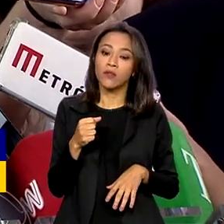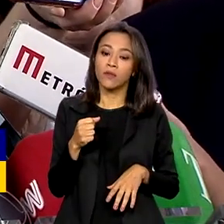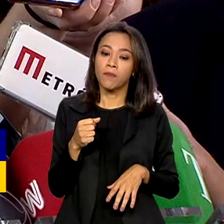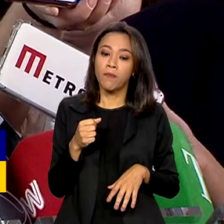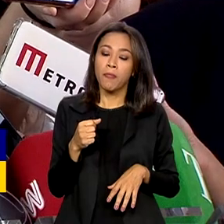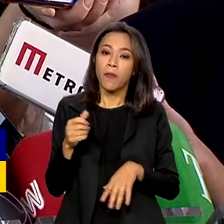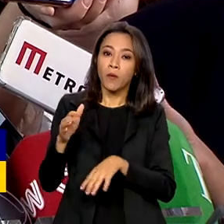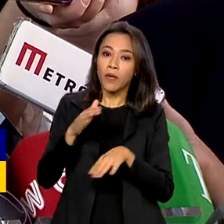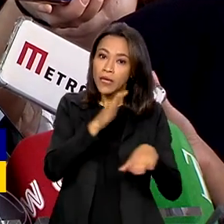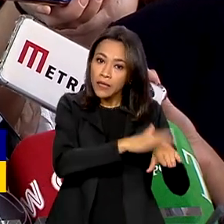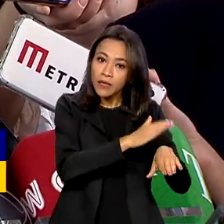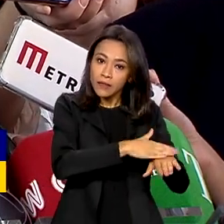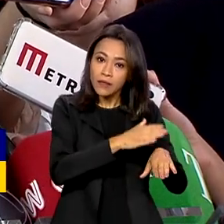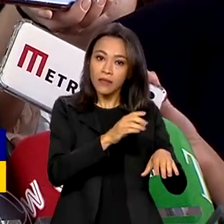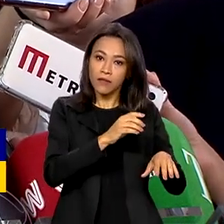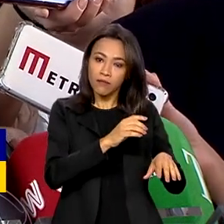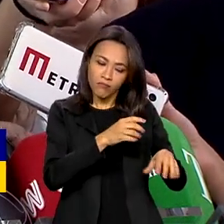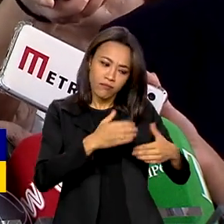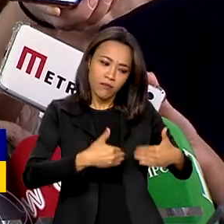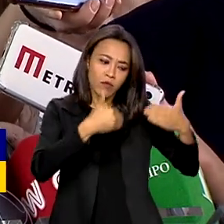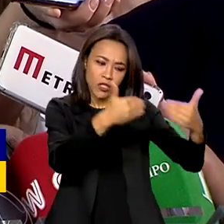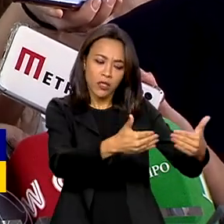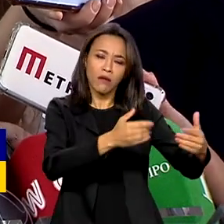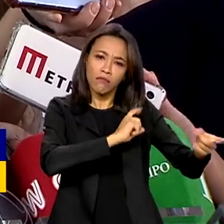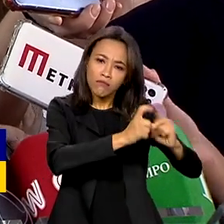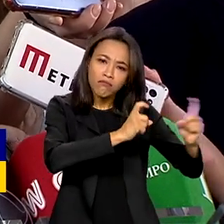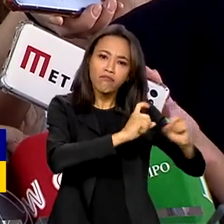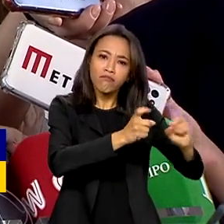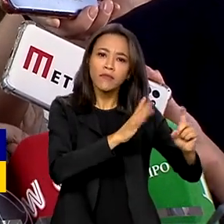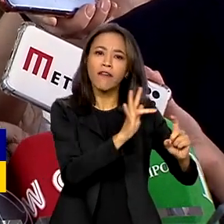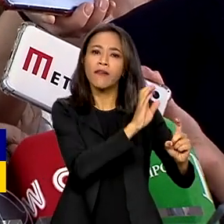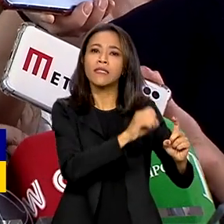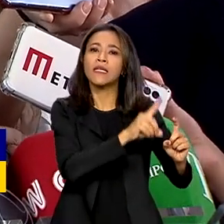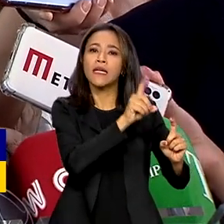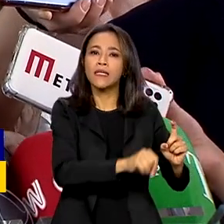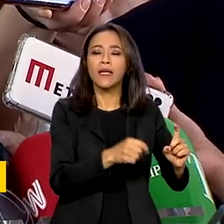pela Fazenda é tentar criar um ambiente para que o